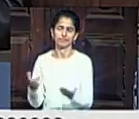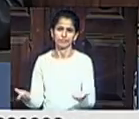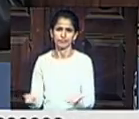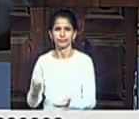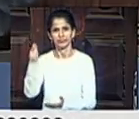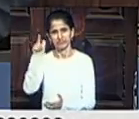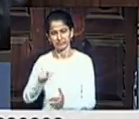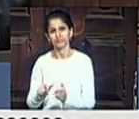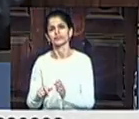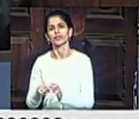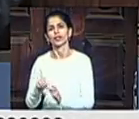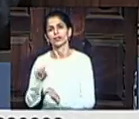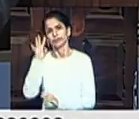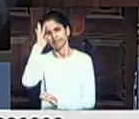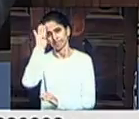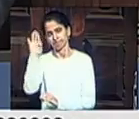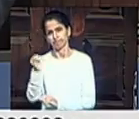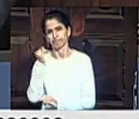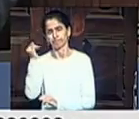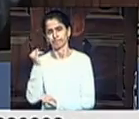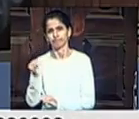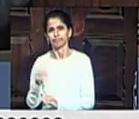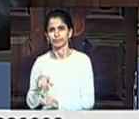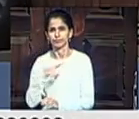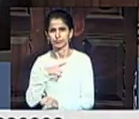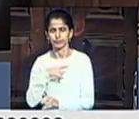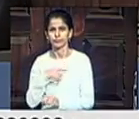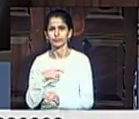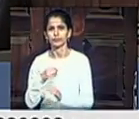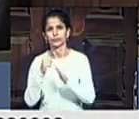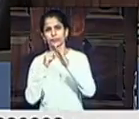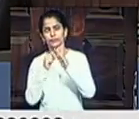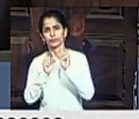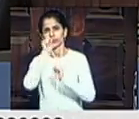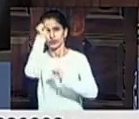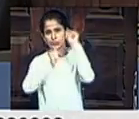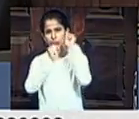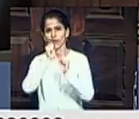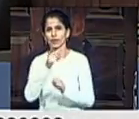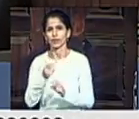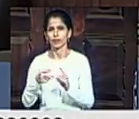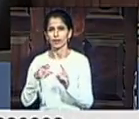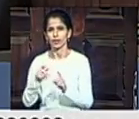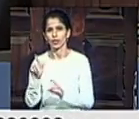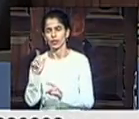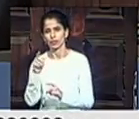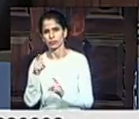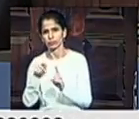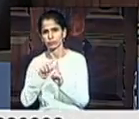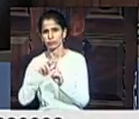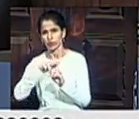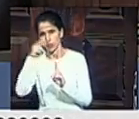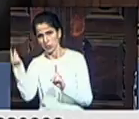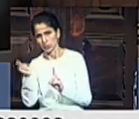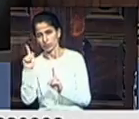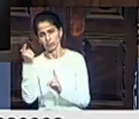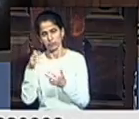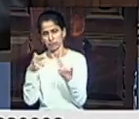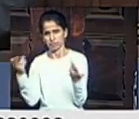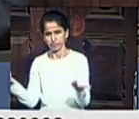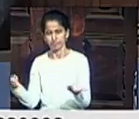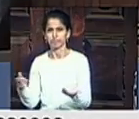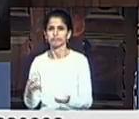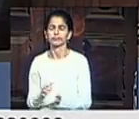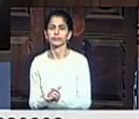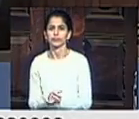Outro ponto que merece ser destacado é que diz respeito à indústria de refrigerantes, senhor presidente. Com o aumento proposto na área de